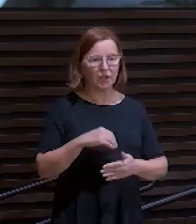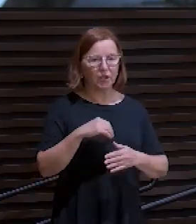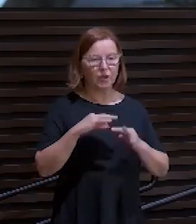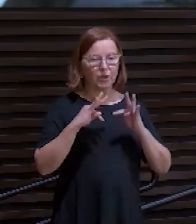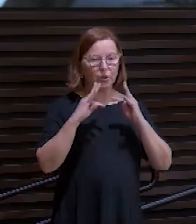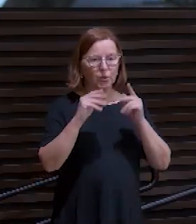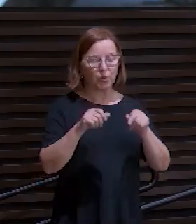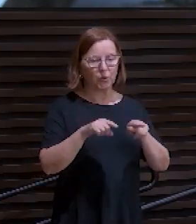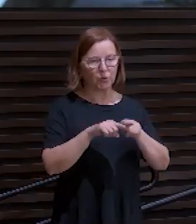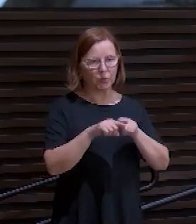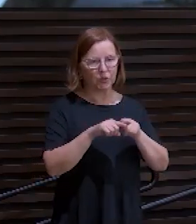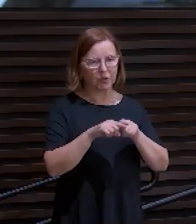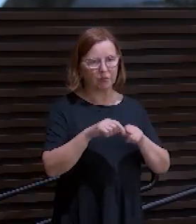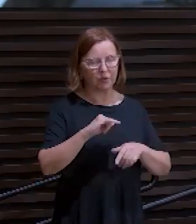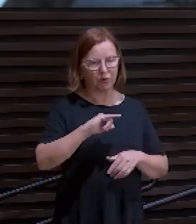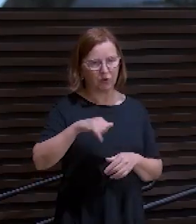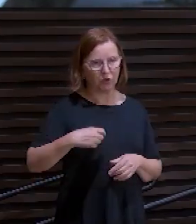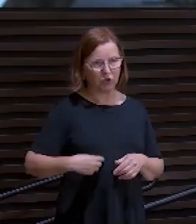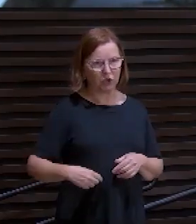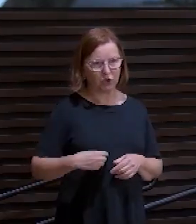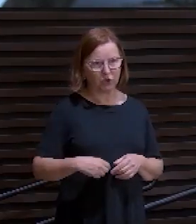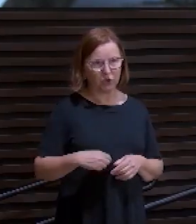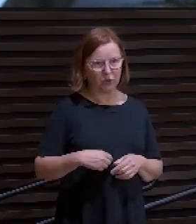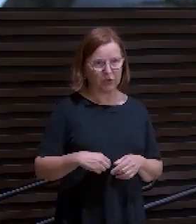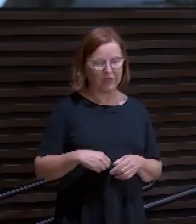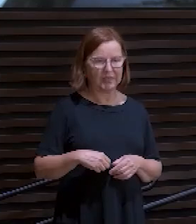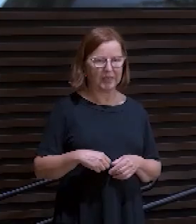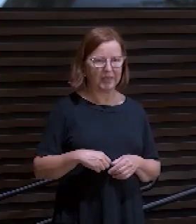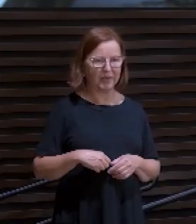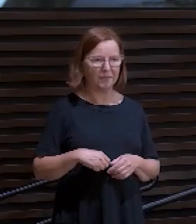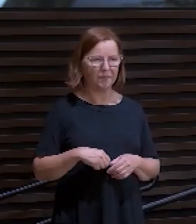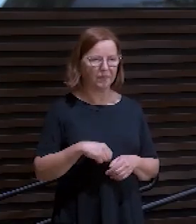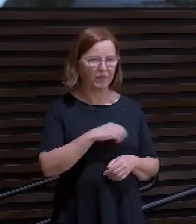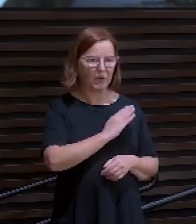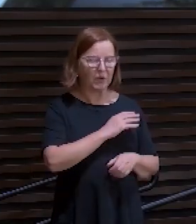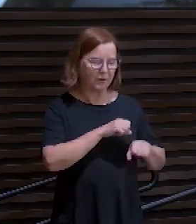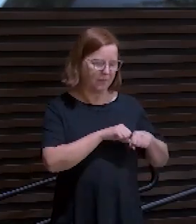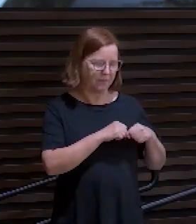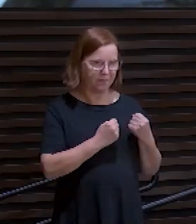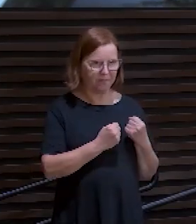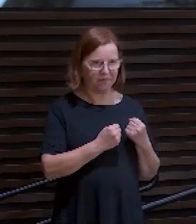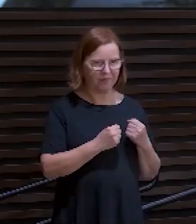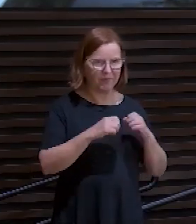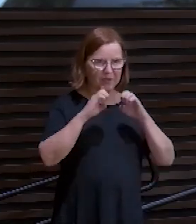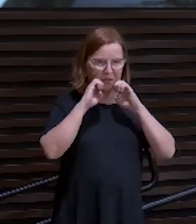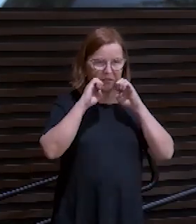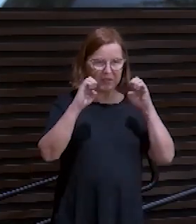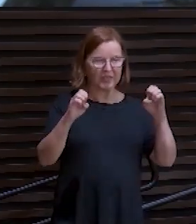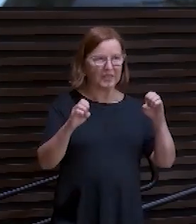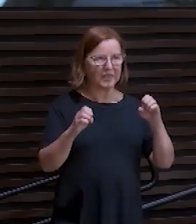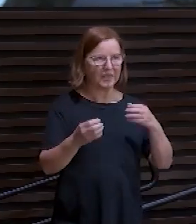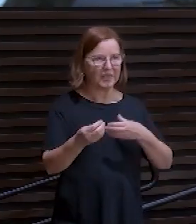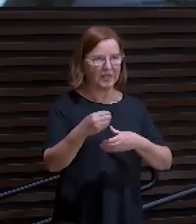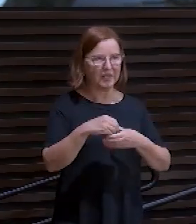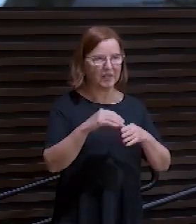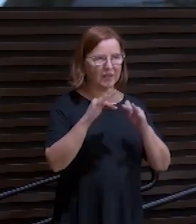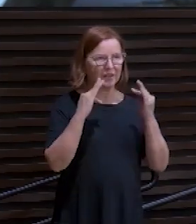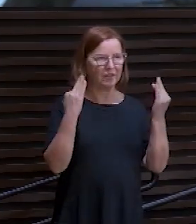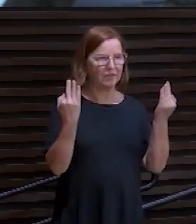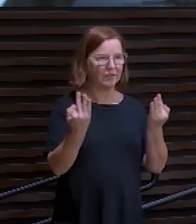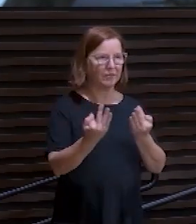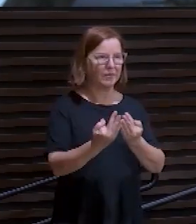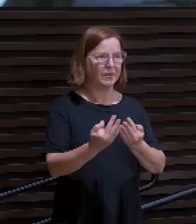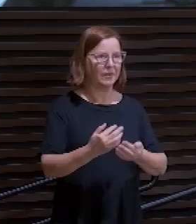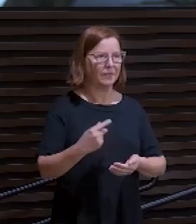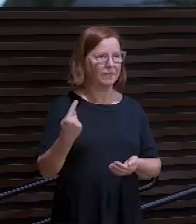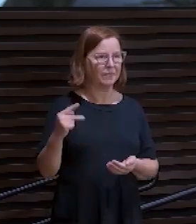o coração dele está sendo quebrantado, o evangelho está entrando na família dele,